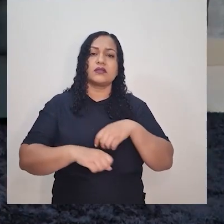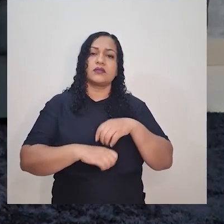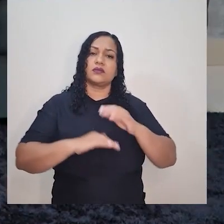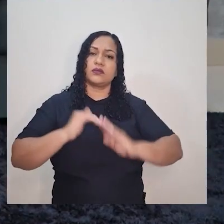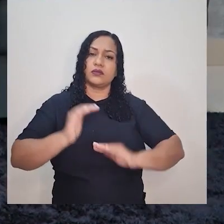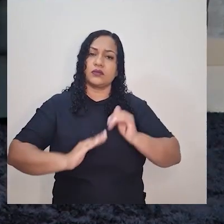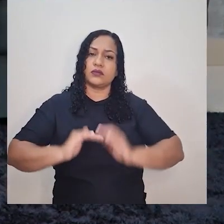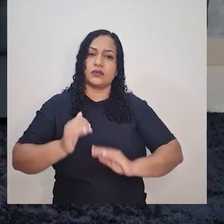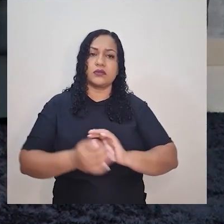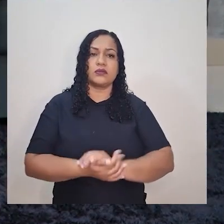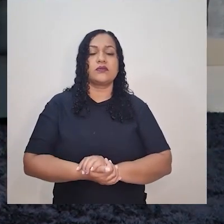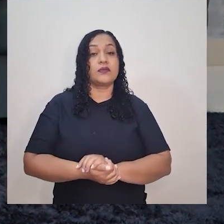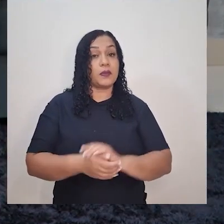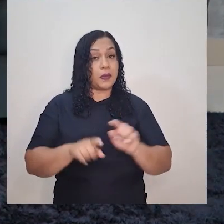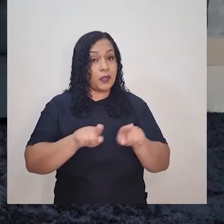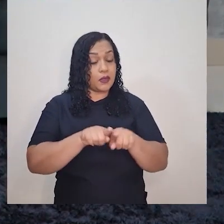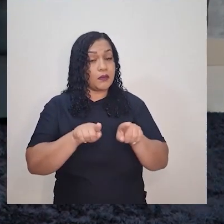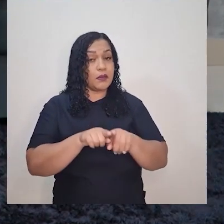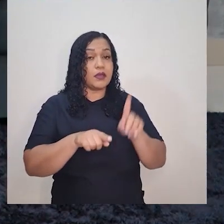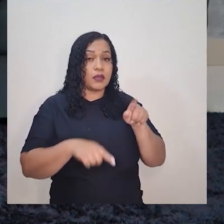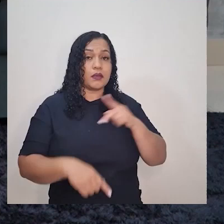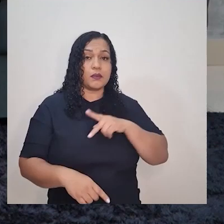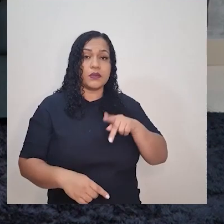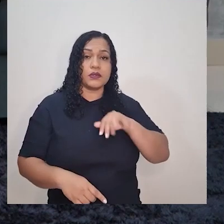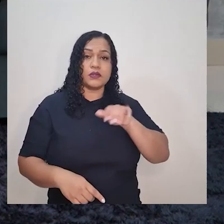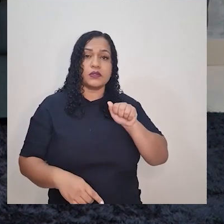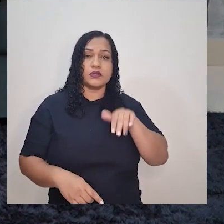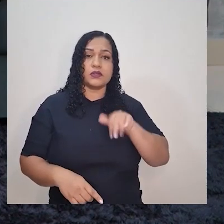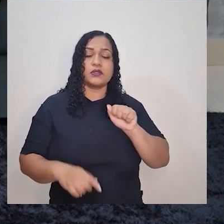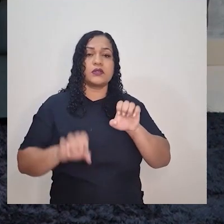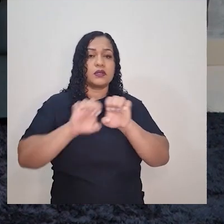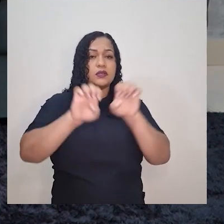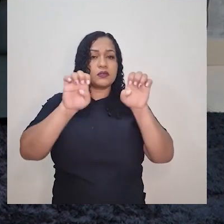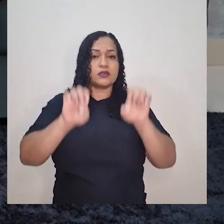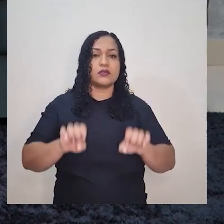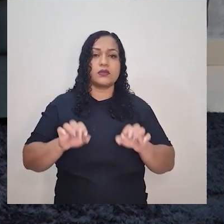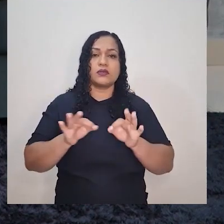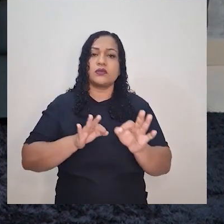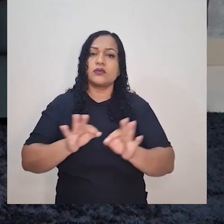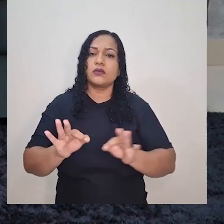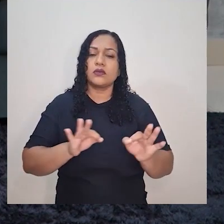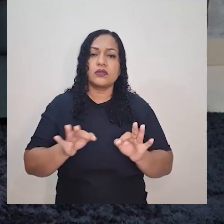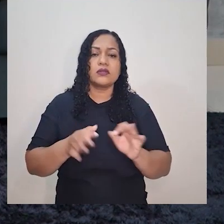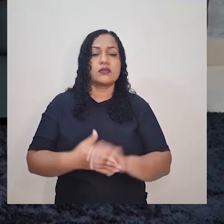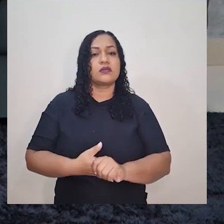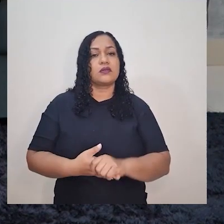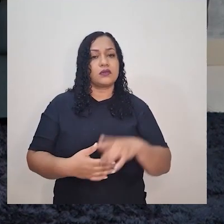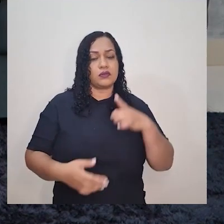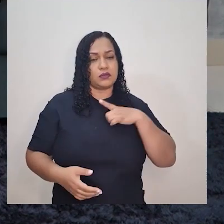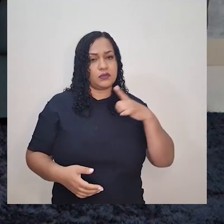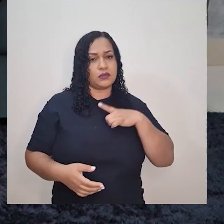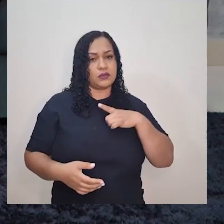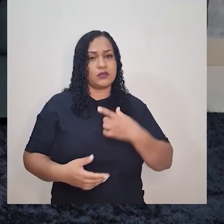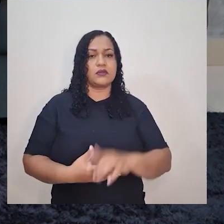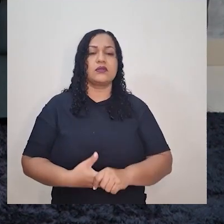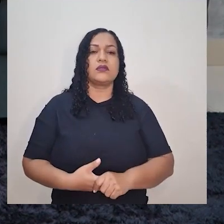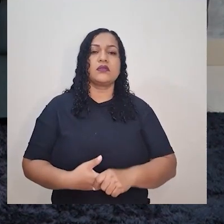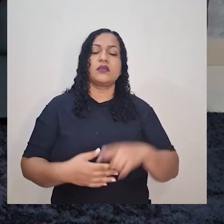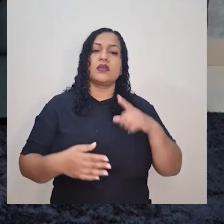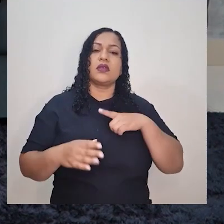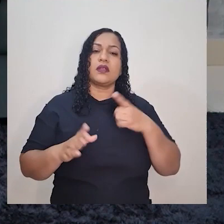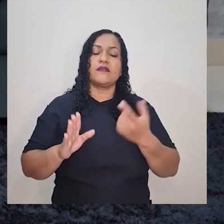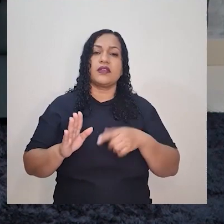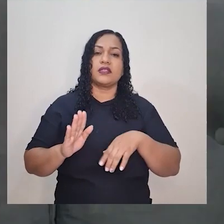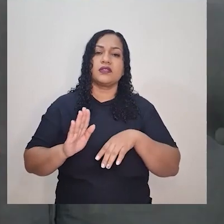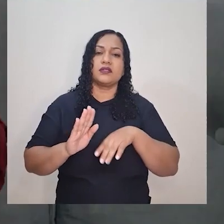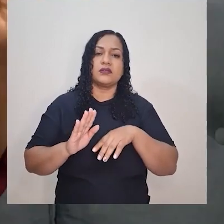fala, Janaína, nós temos outro elemento, que é a estrutura organizacional, e dentro dessa estrutura organizacional, ela faz uma subdivisão em